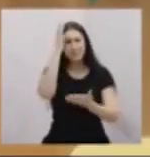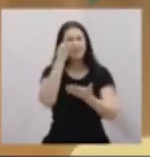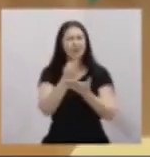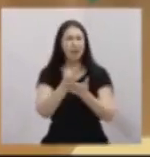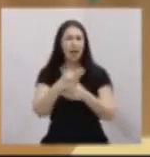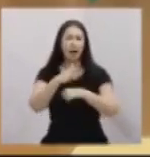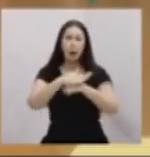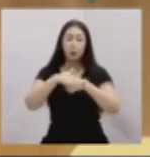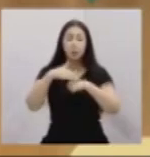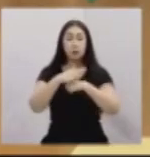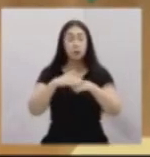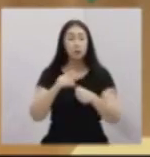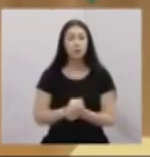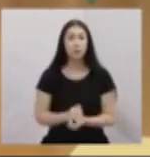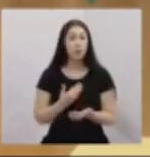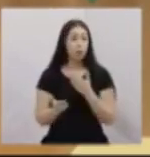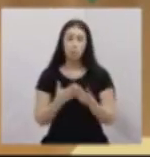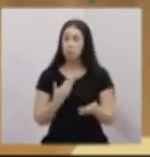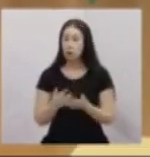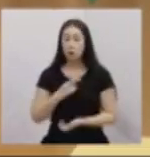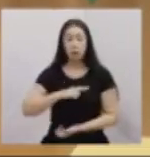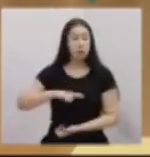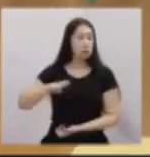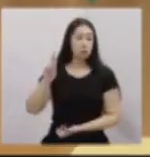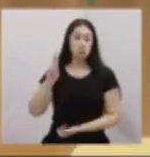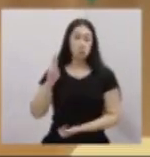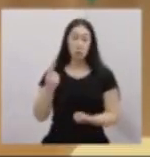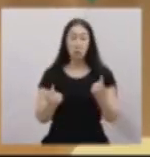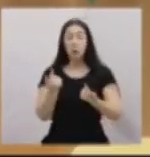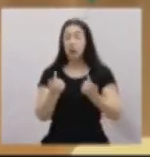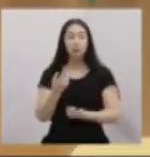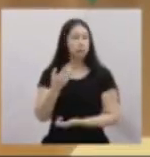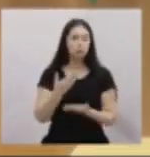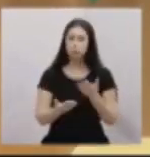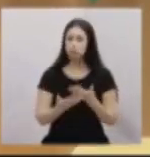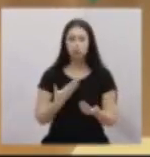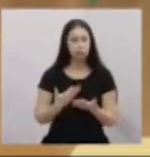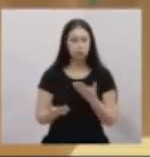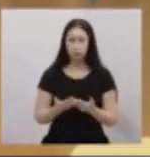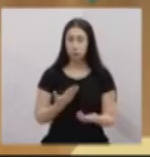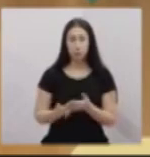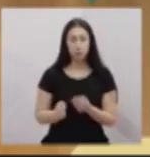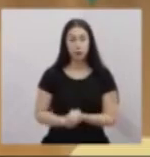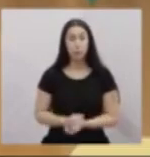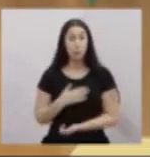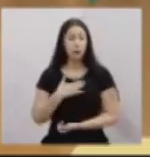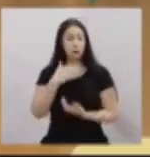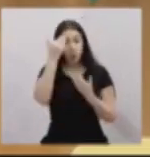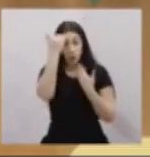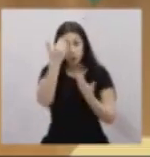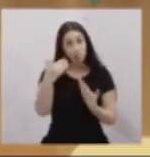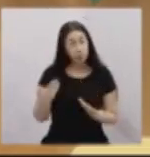indiferente se você seja católico, seja espírita, seja quem você for. O meu homenageado é